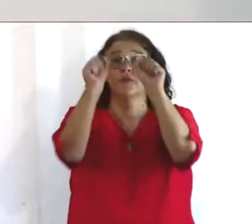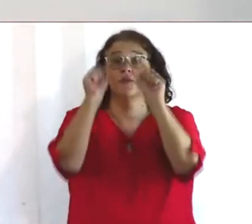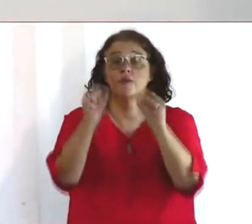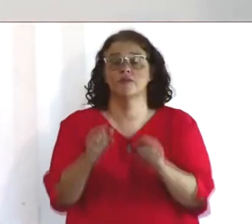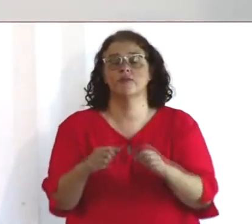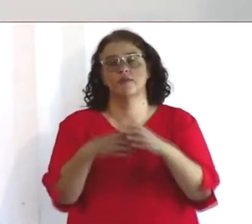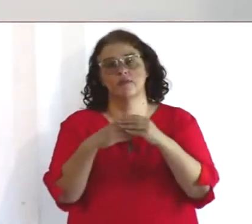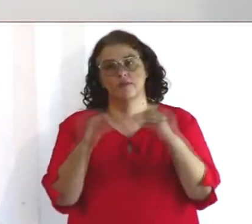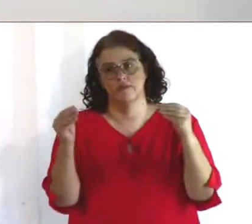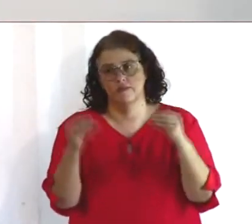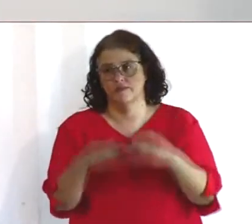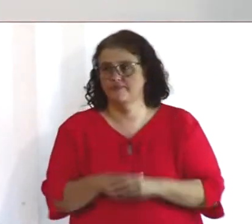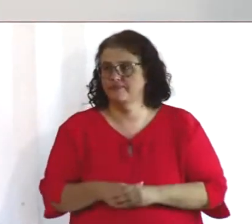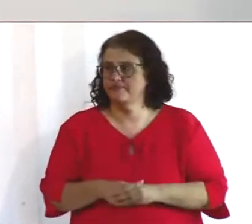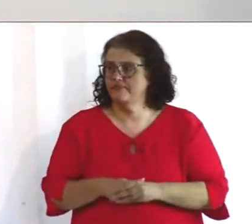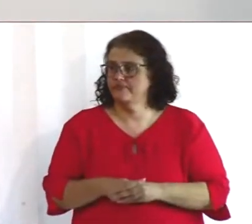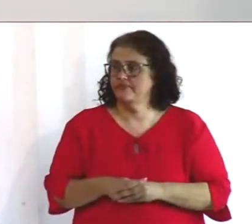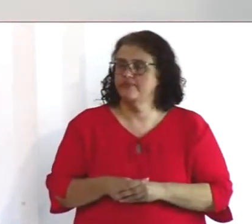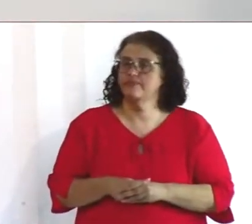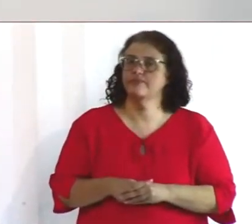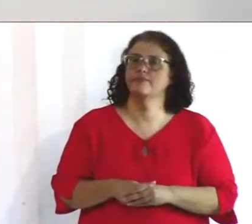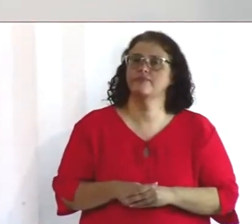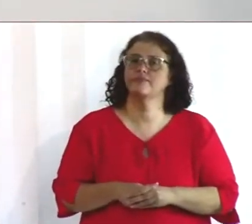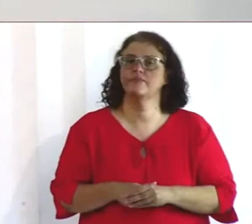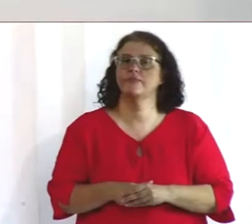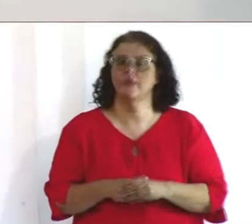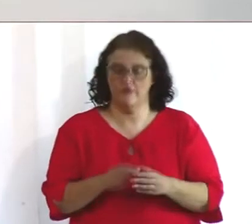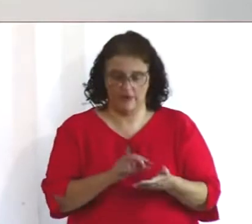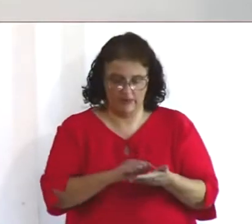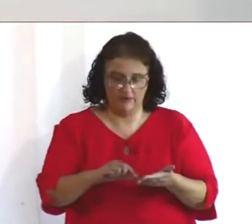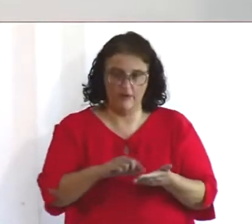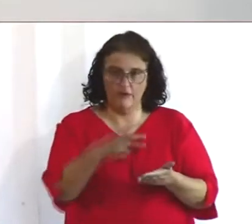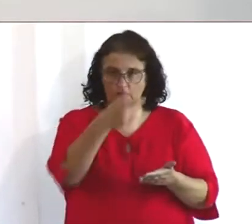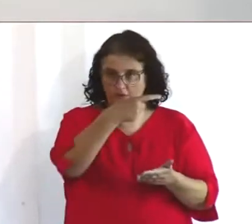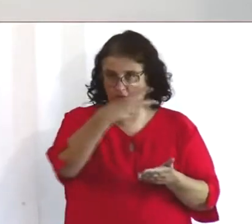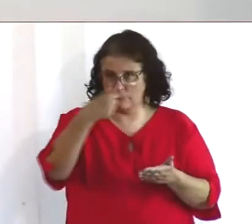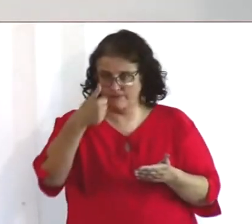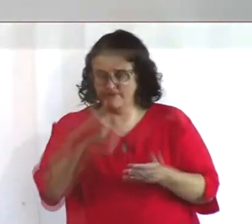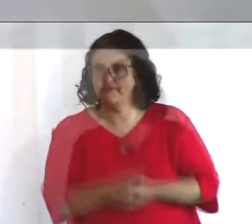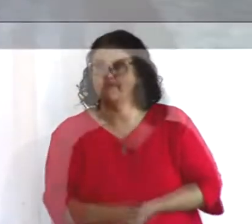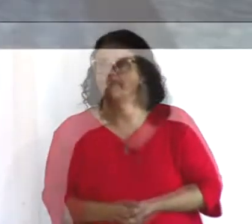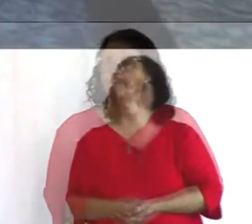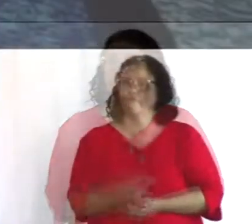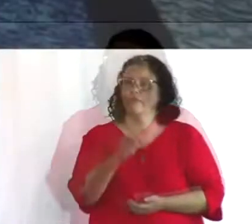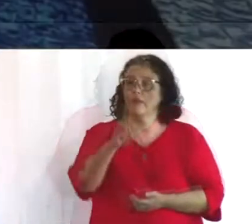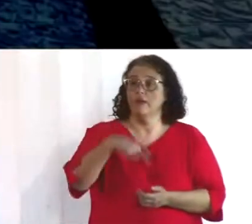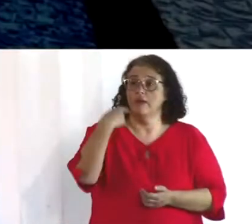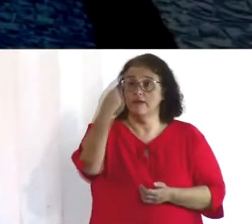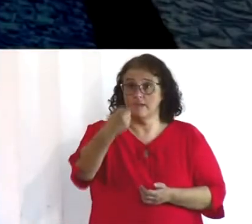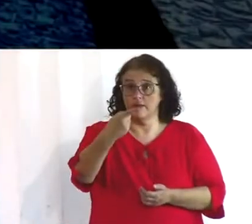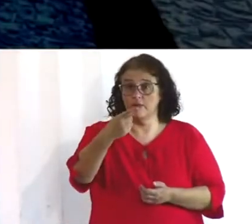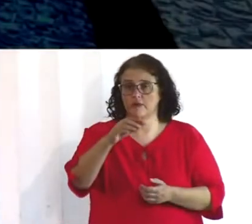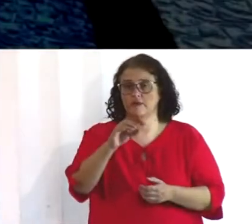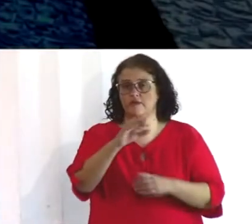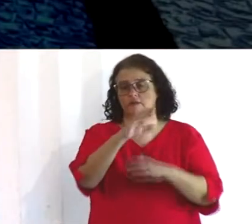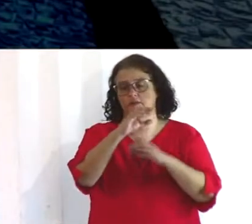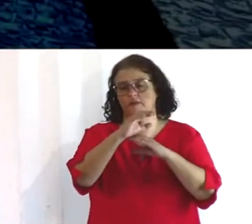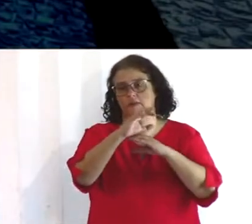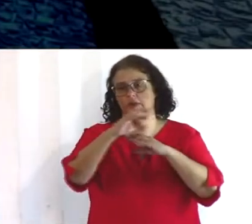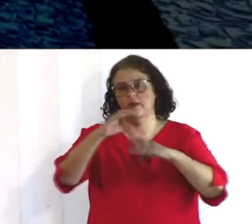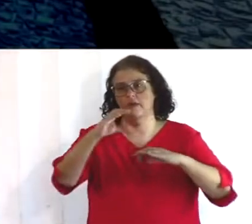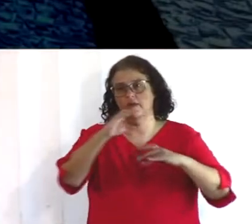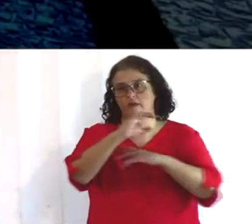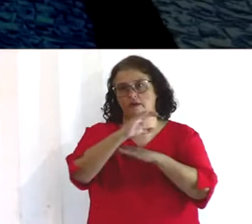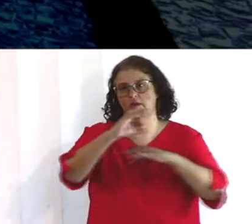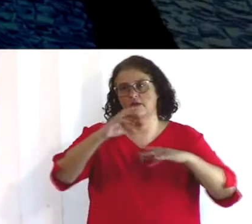cura, a partir desses versículos. Versículo 21, para frente. Depois entraram em Cafarnaum, e